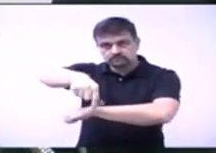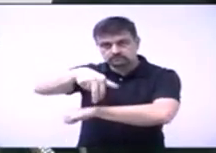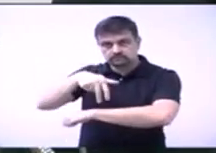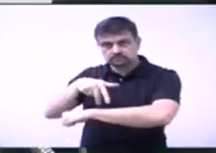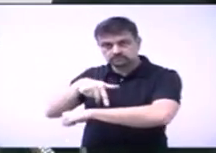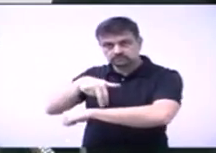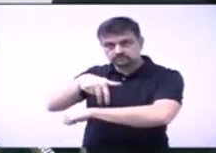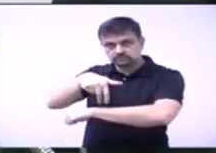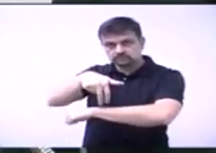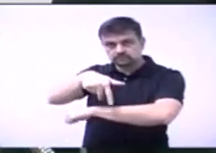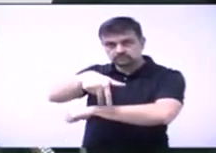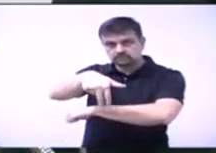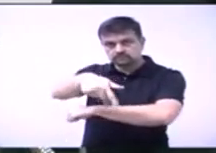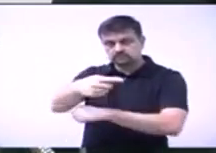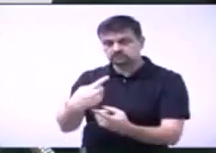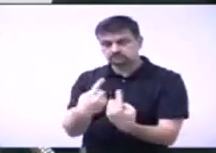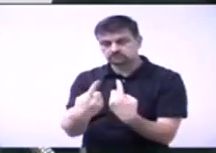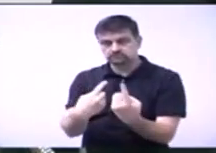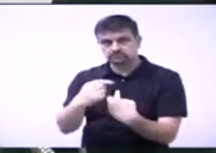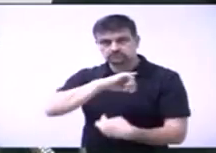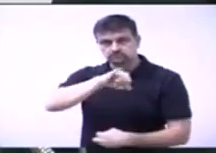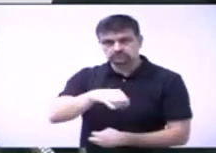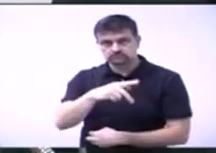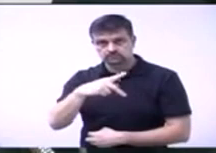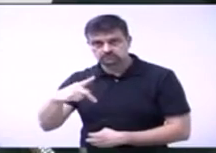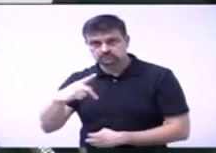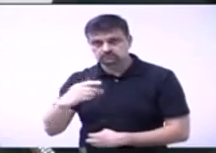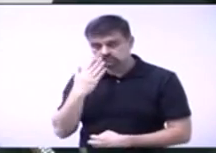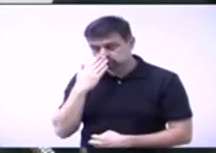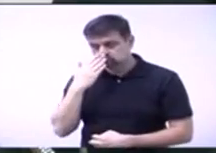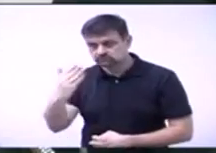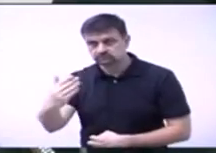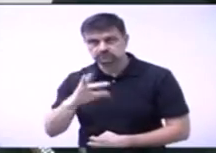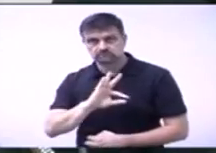na avenida José Paulino, em frente à delegacia.